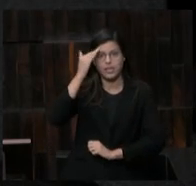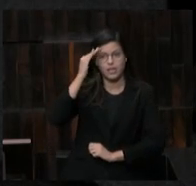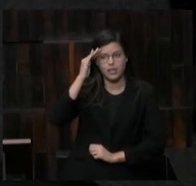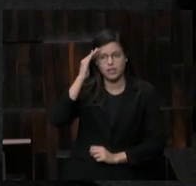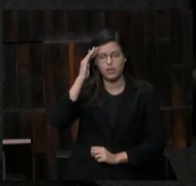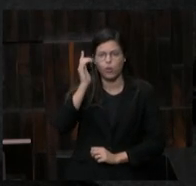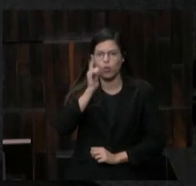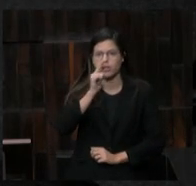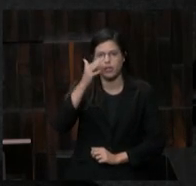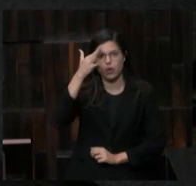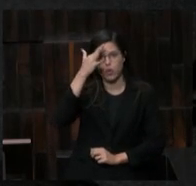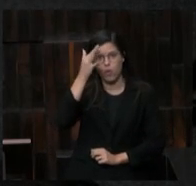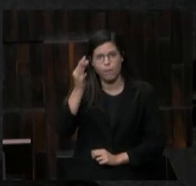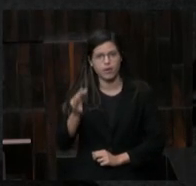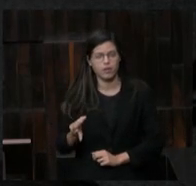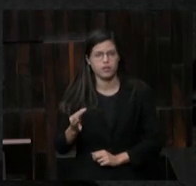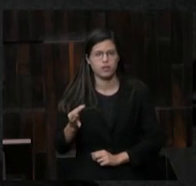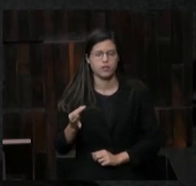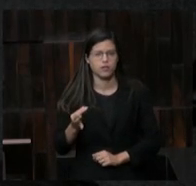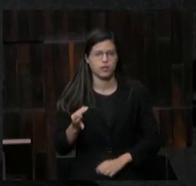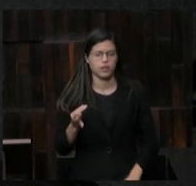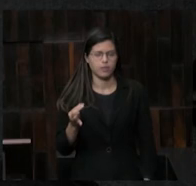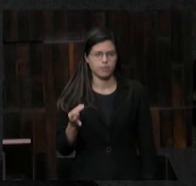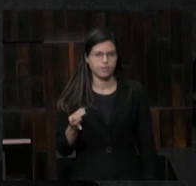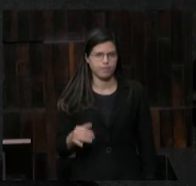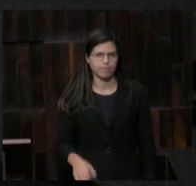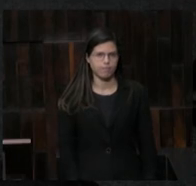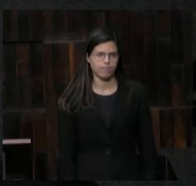entendendo, compreendendo que